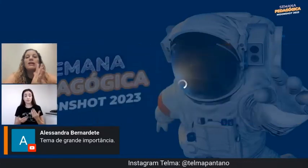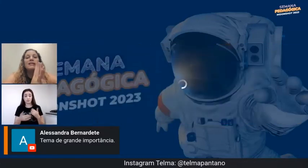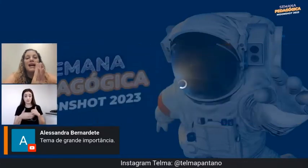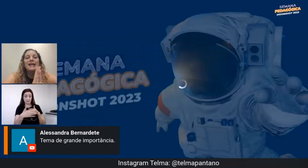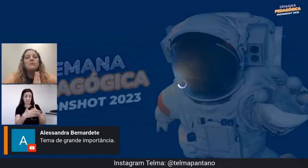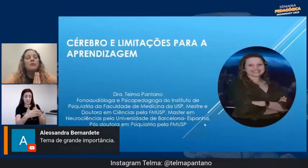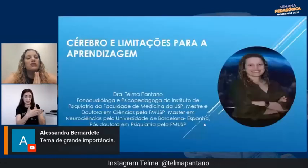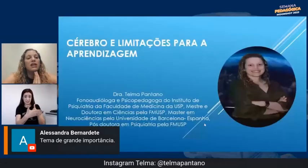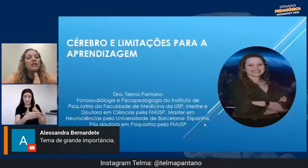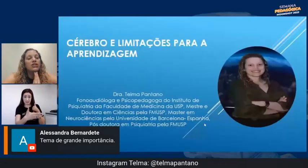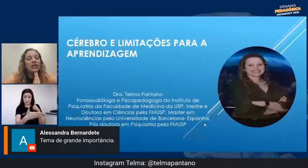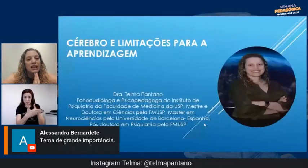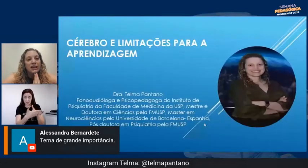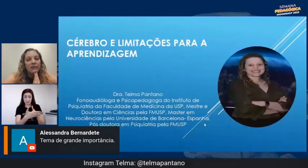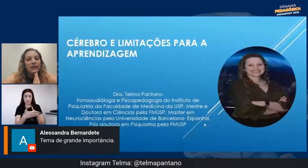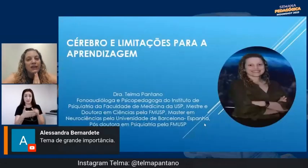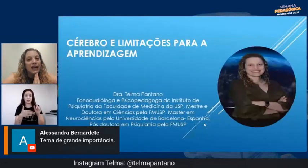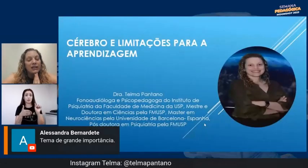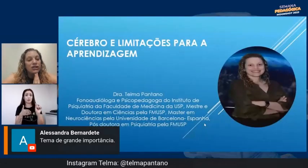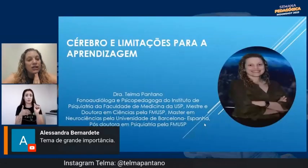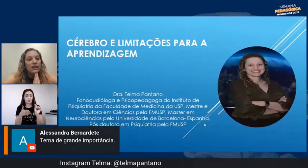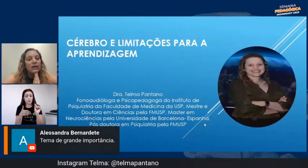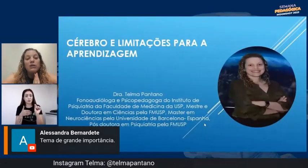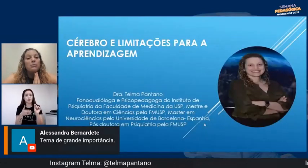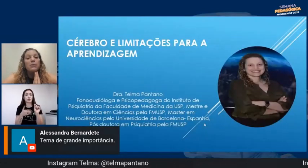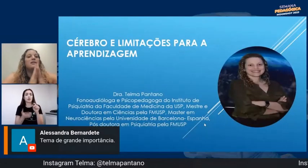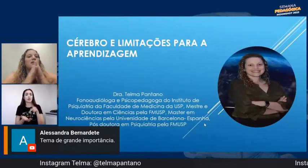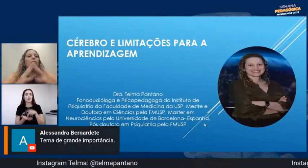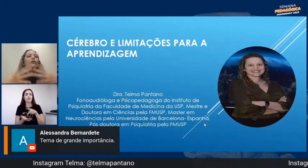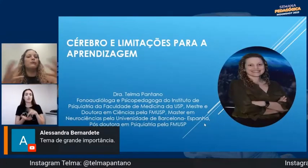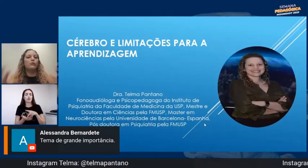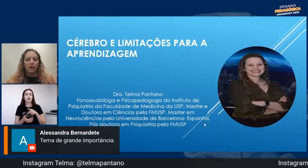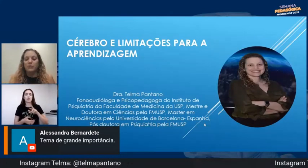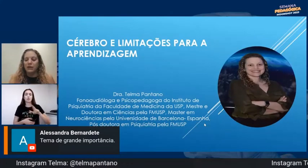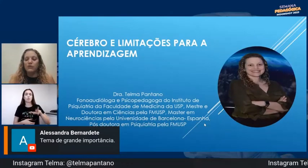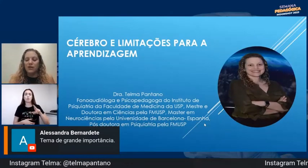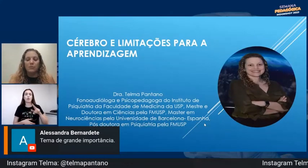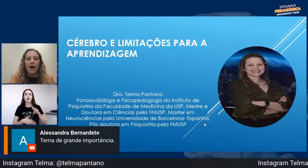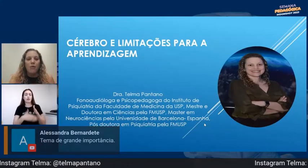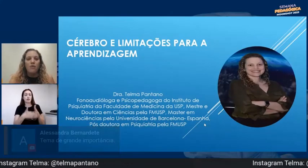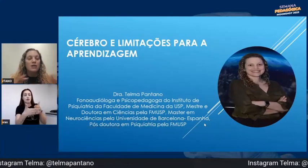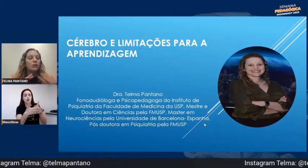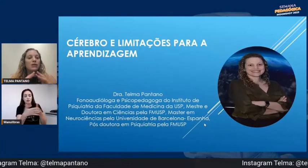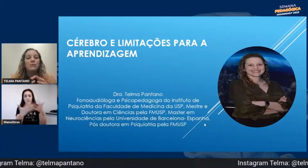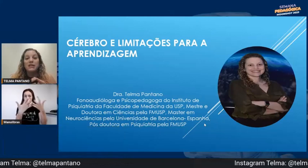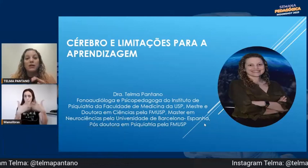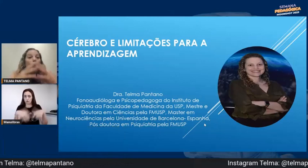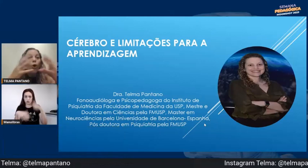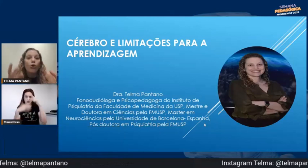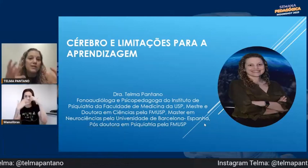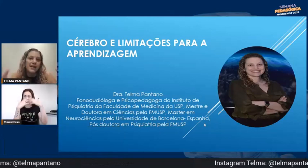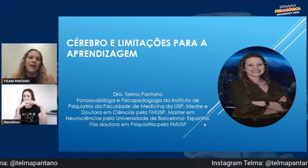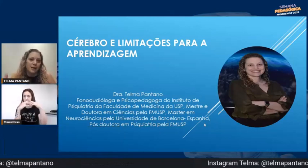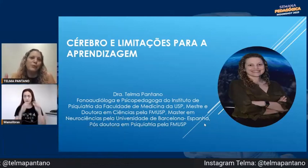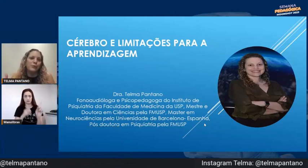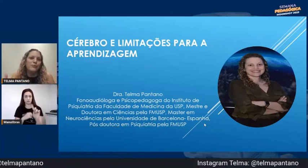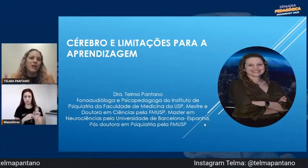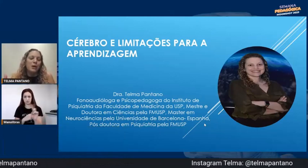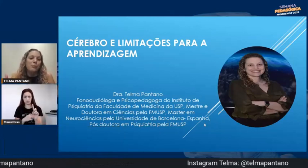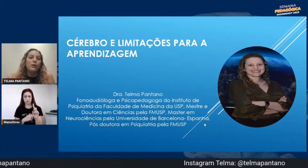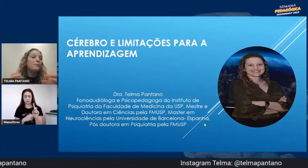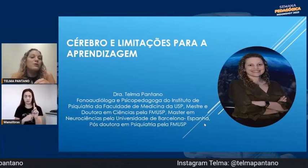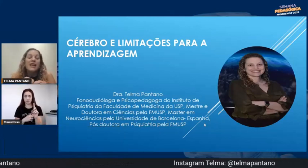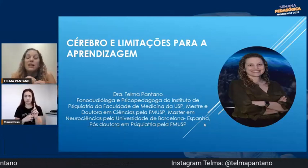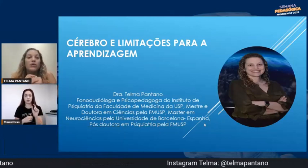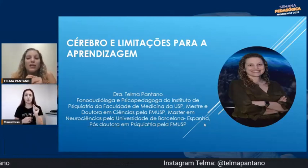cérebro traz para a gente, na verdade, não limitam o funcionamento cerebral, não limitam o cérebro.